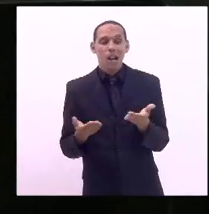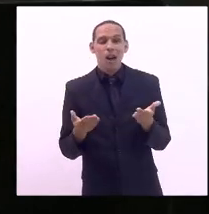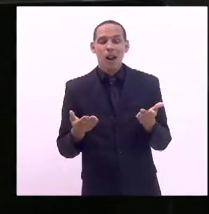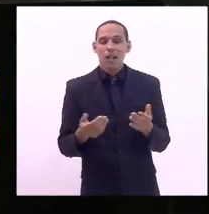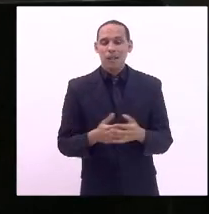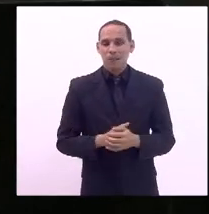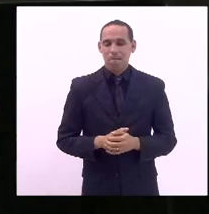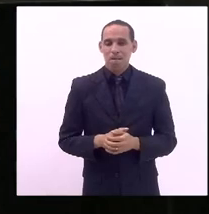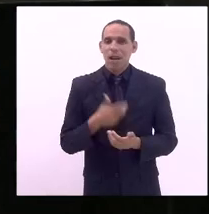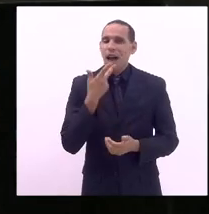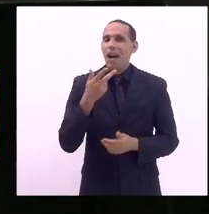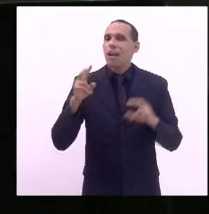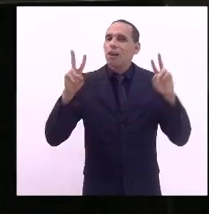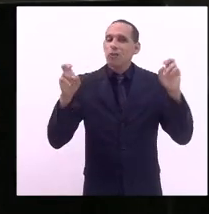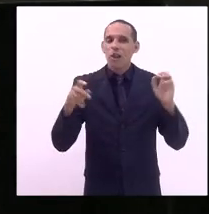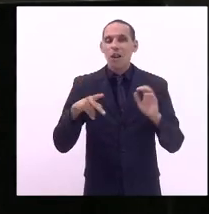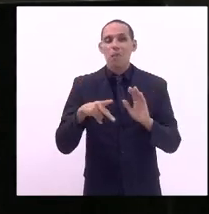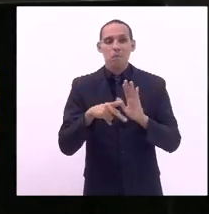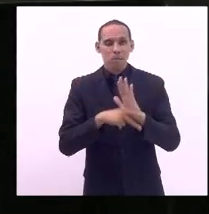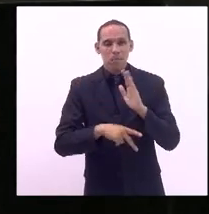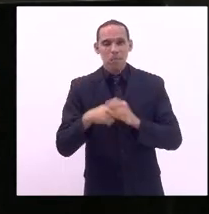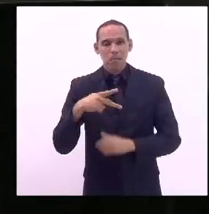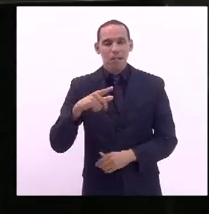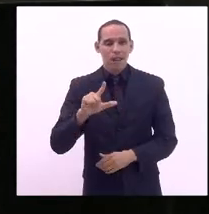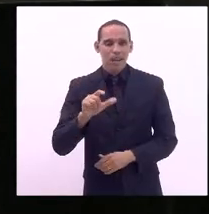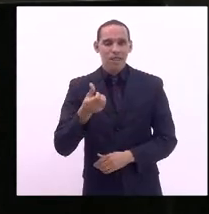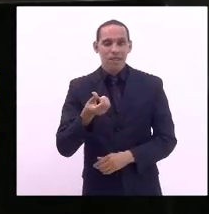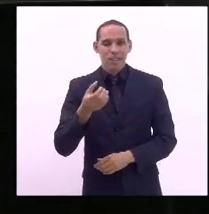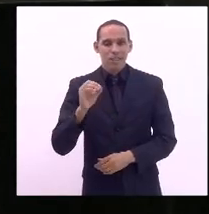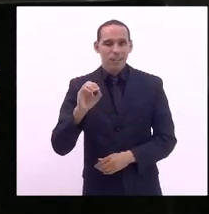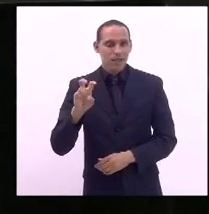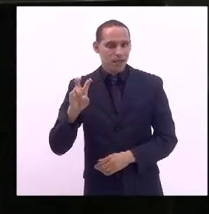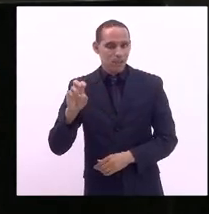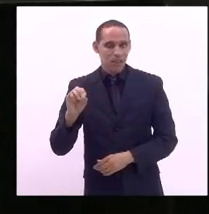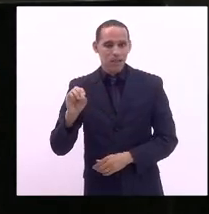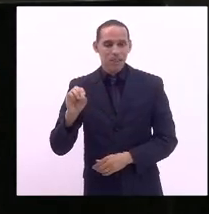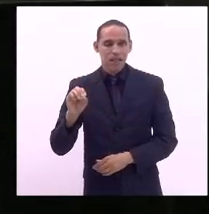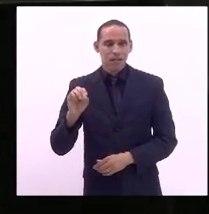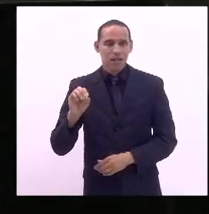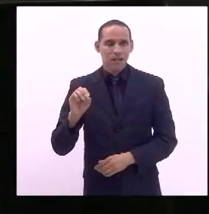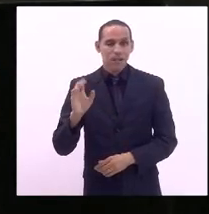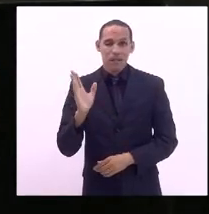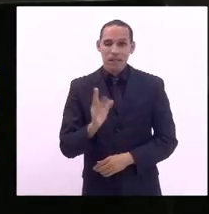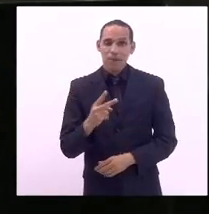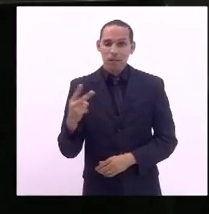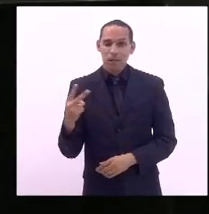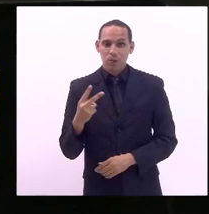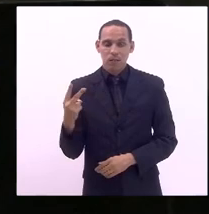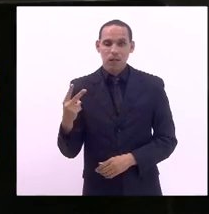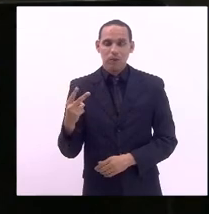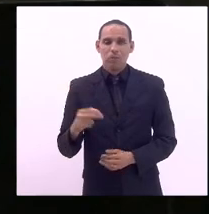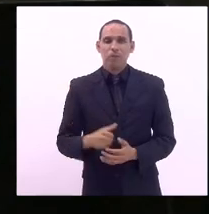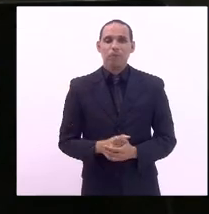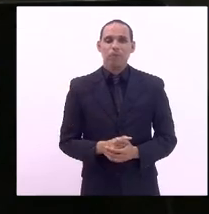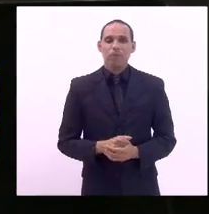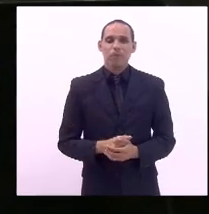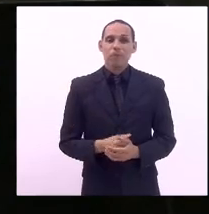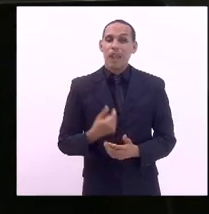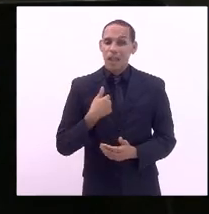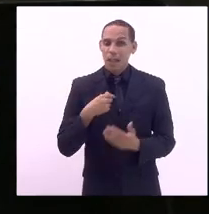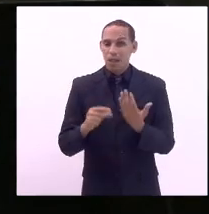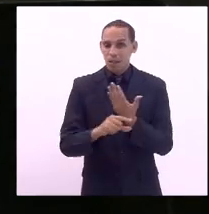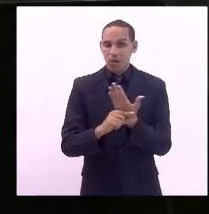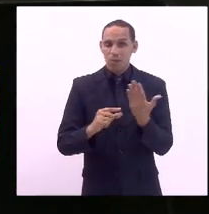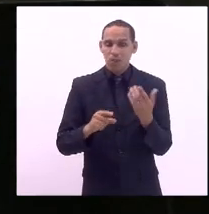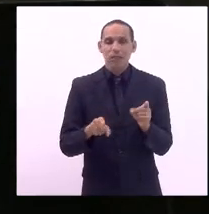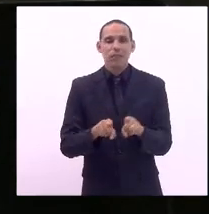falando sobre o projeto de lei 6050 de 2022, que é de minha autoria